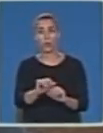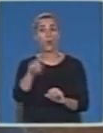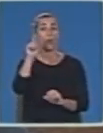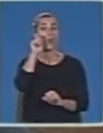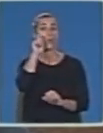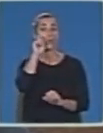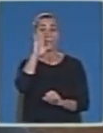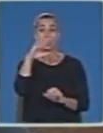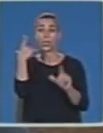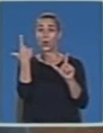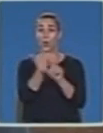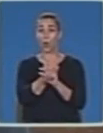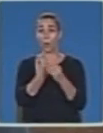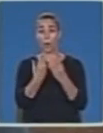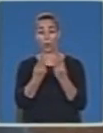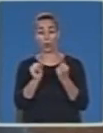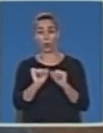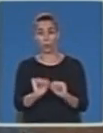se comprasse um produto de cá,